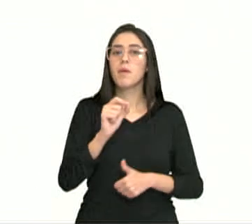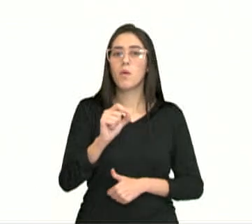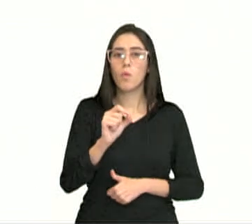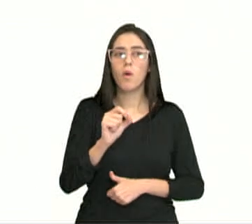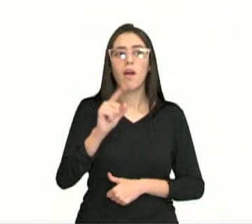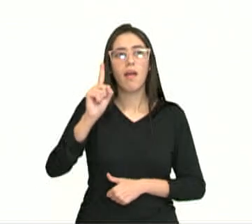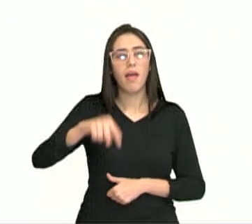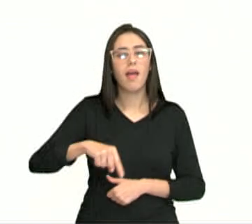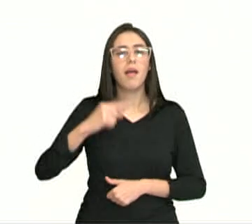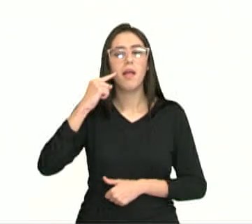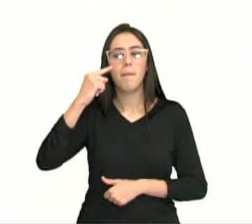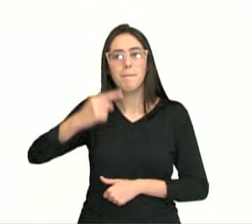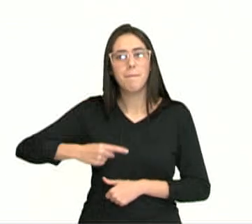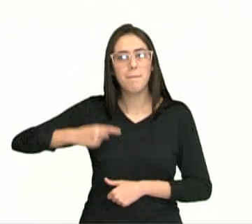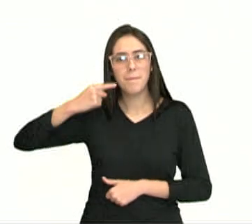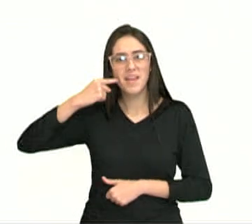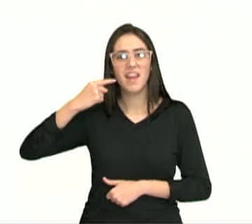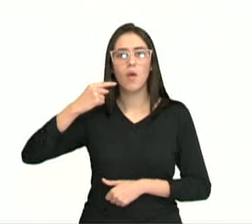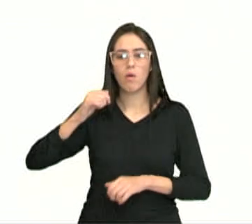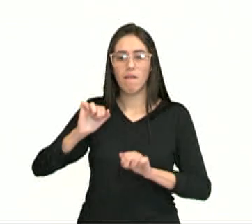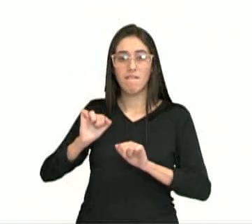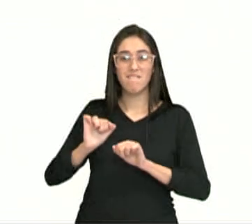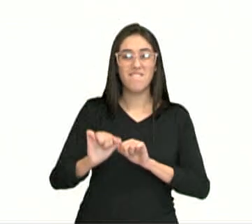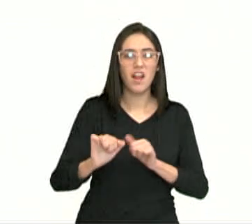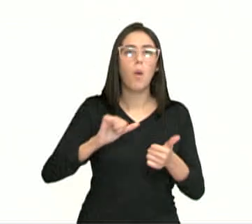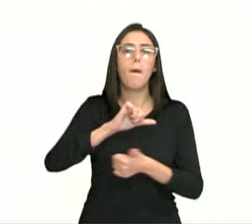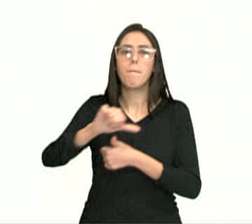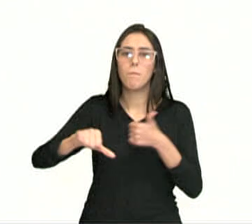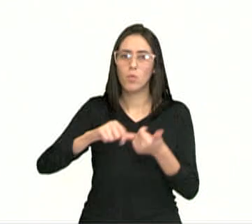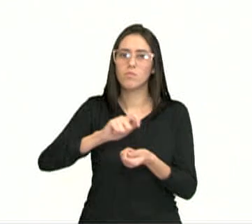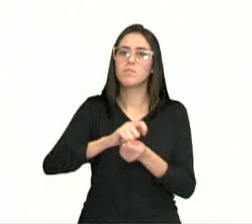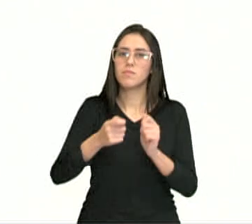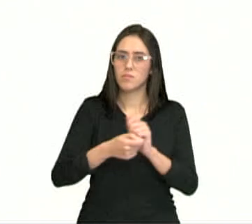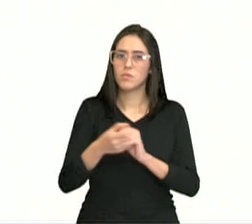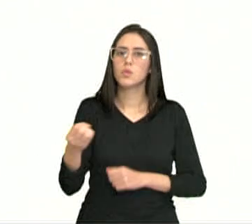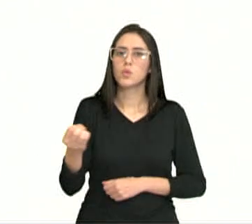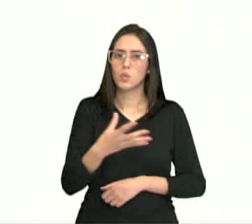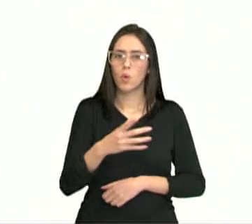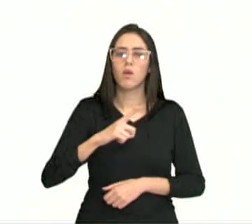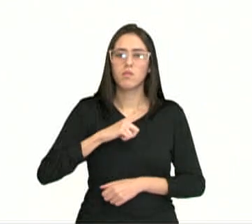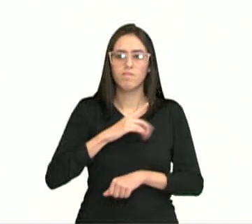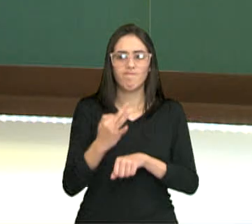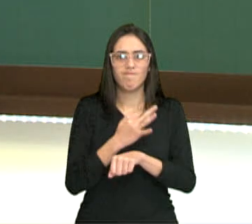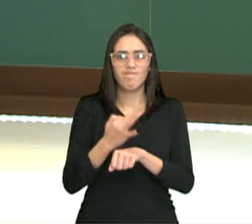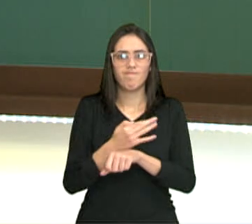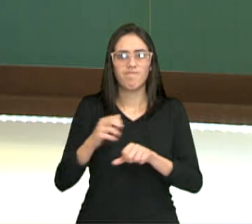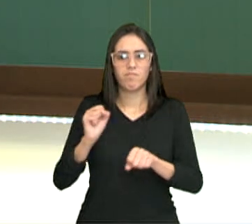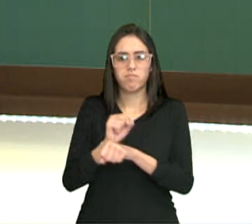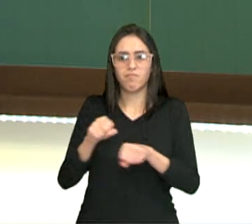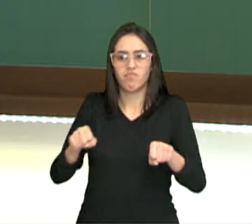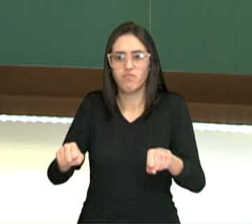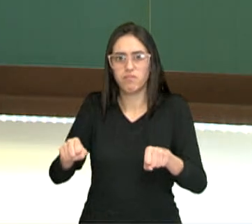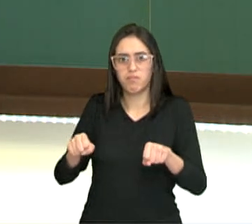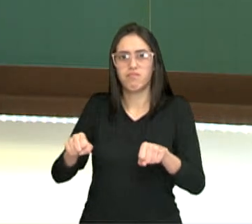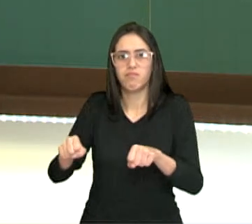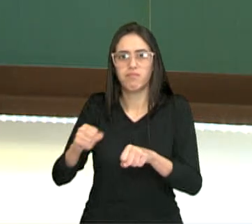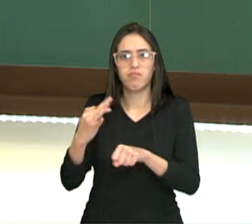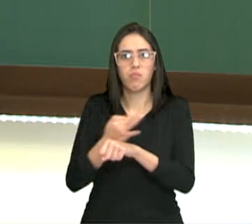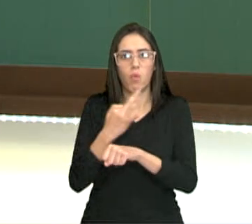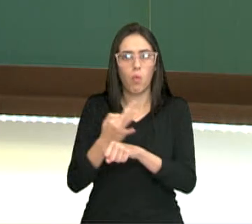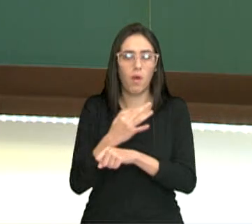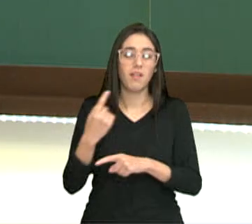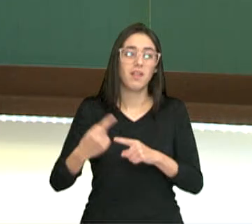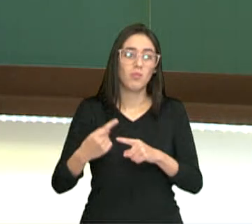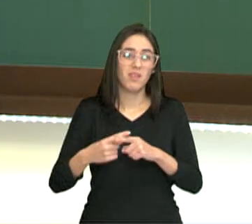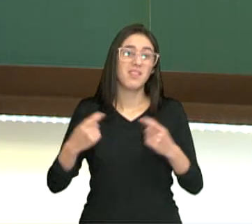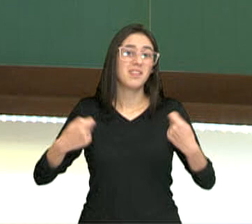nos freios, para que esse sistema de freios e os pneus aguentassem esse terreno diferente, porque eu